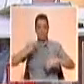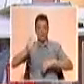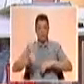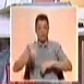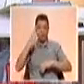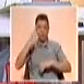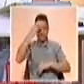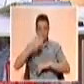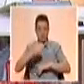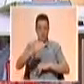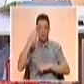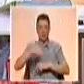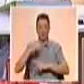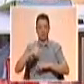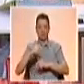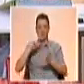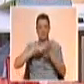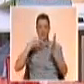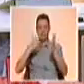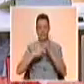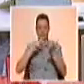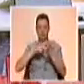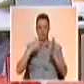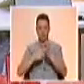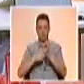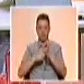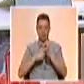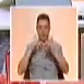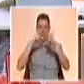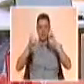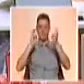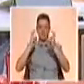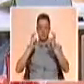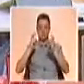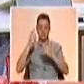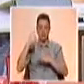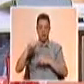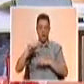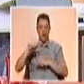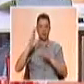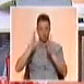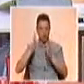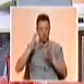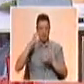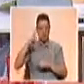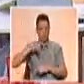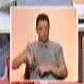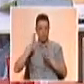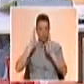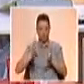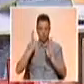Muito rápido. E tiveram que recorrer a tecnologia externa. Empresas... Não há em Portugal ainda empresas que trabalhem isto? Já temos